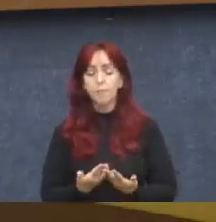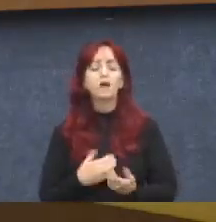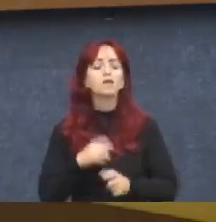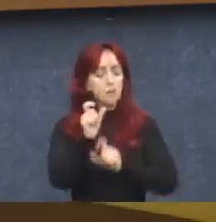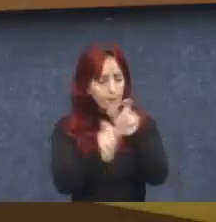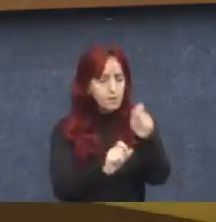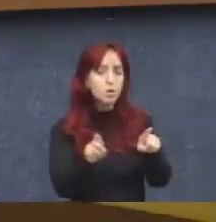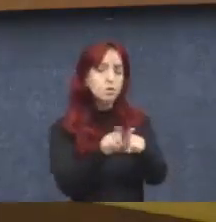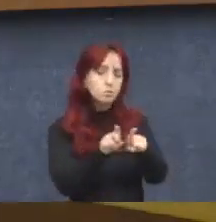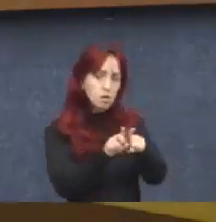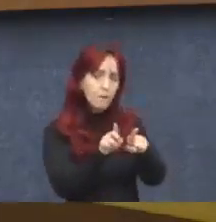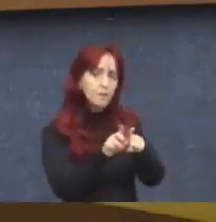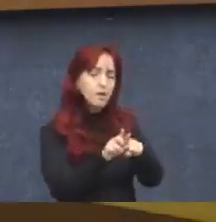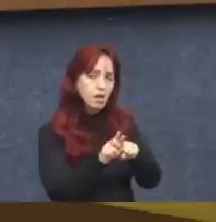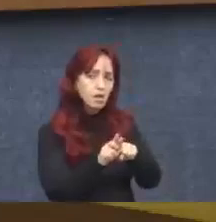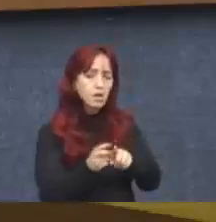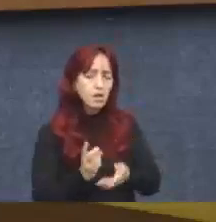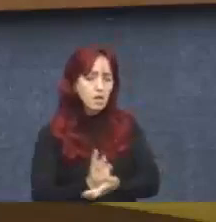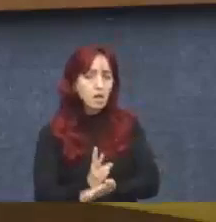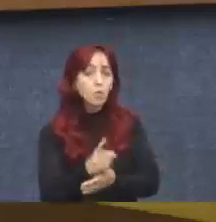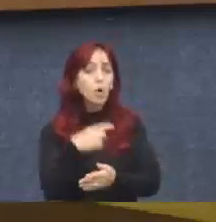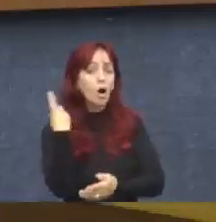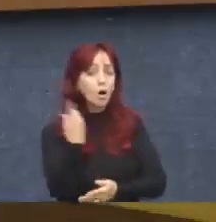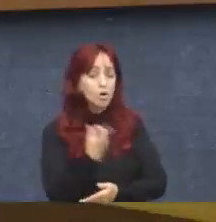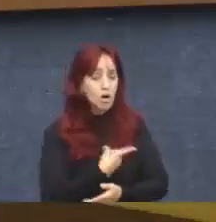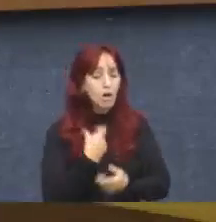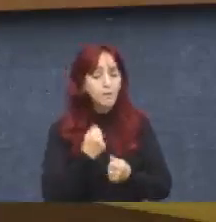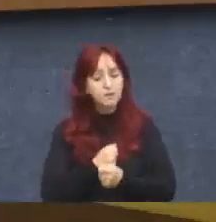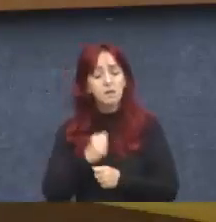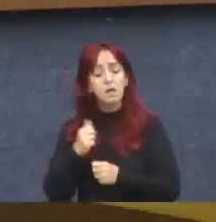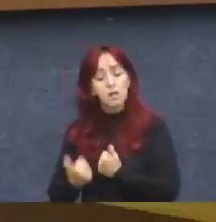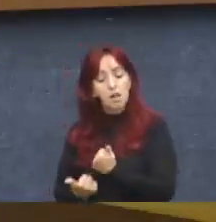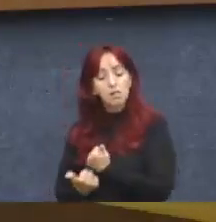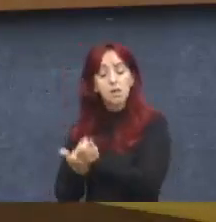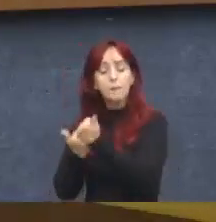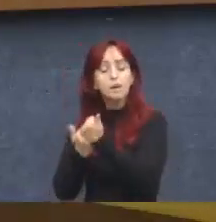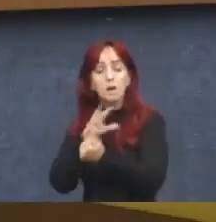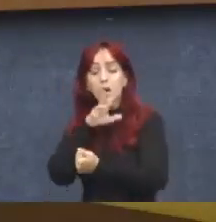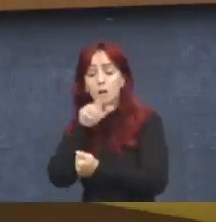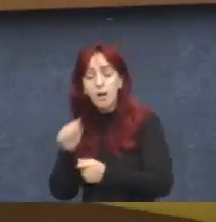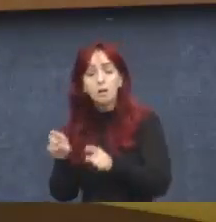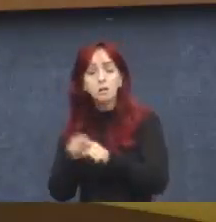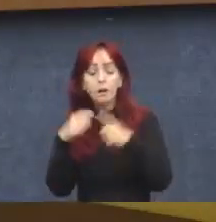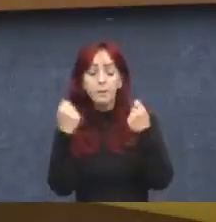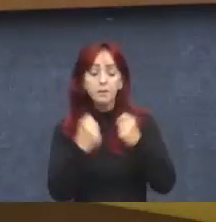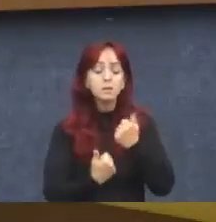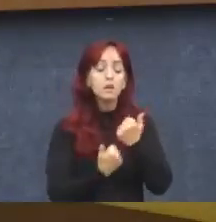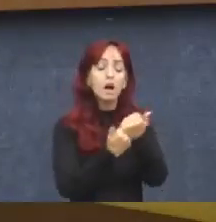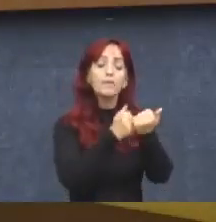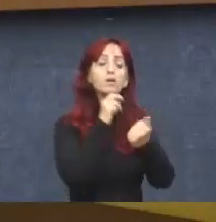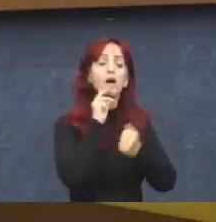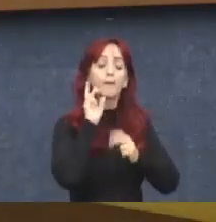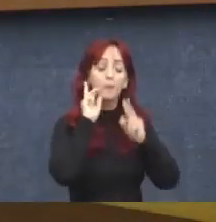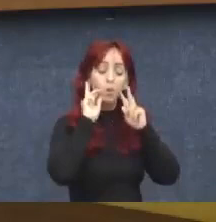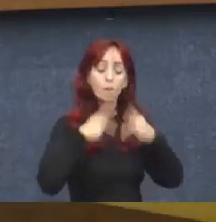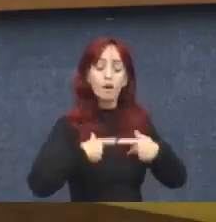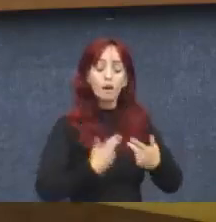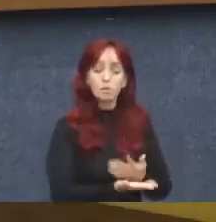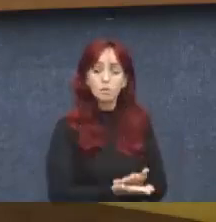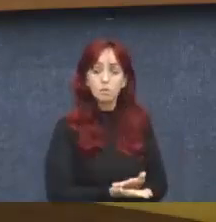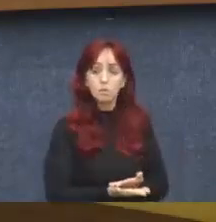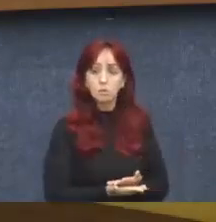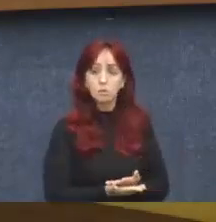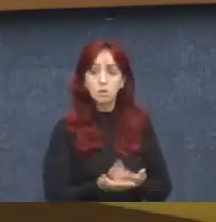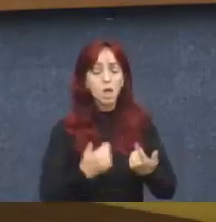pessoas também. Da mesma forma que nós temos que defender os animais, nós temos que defender a vida humana. Não estou